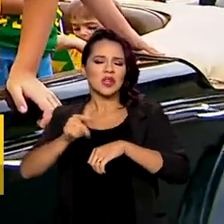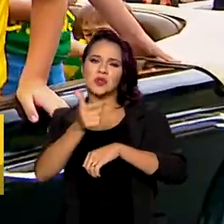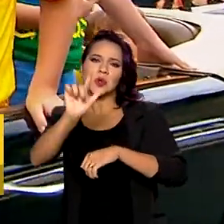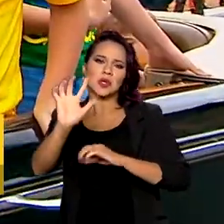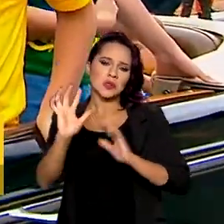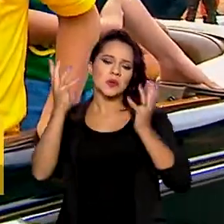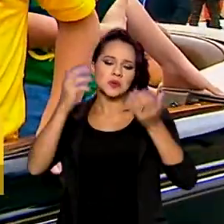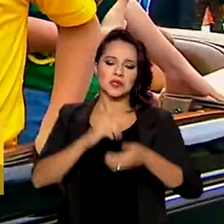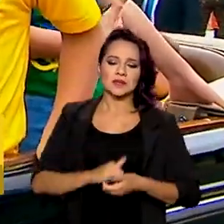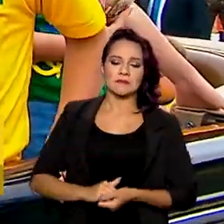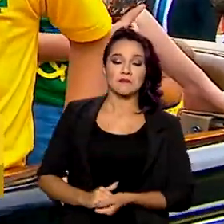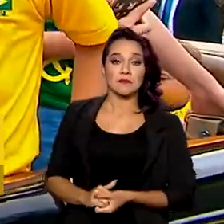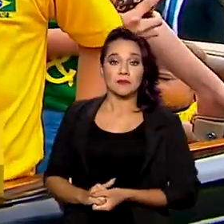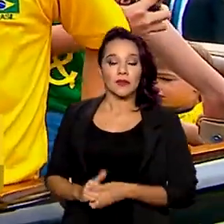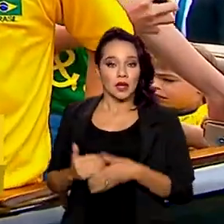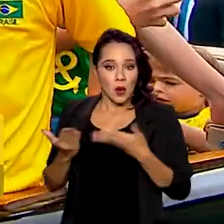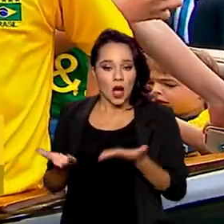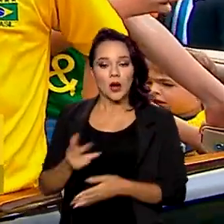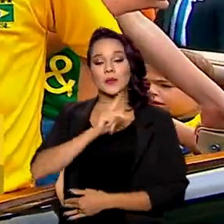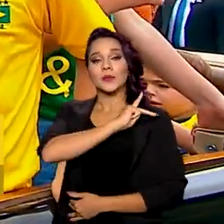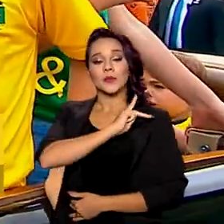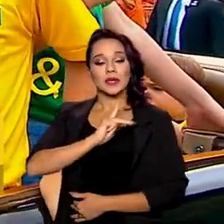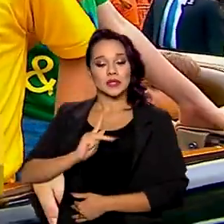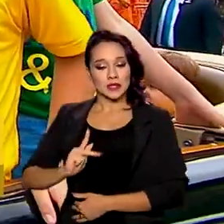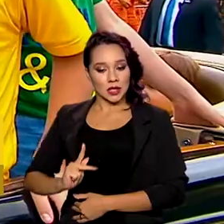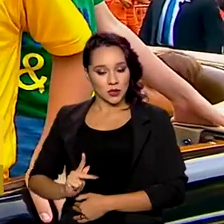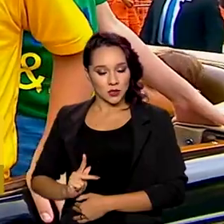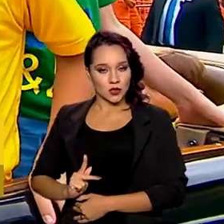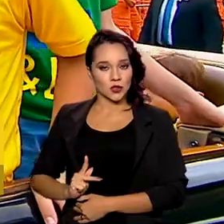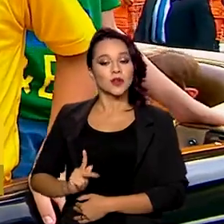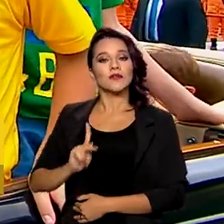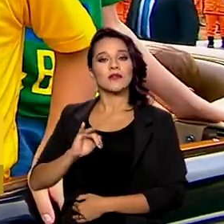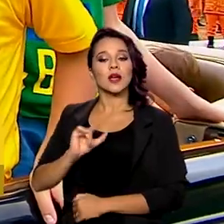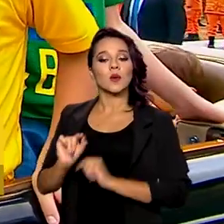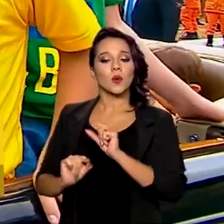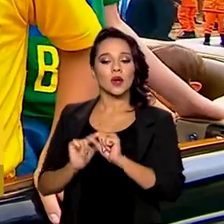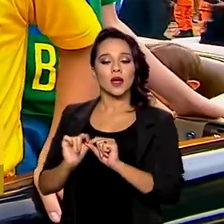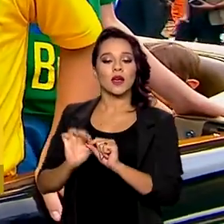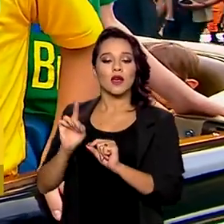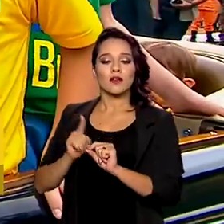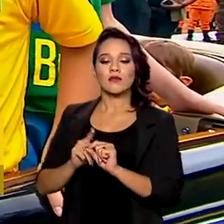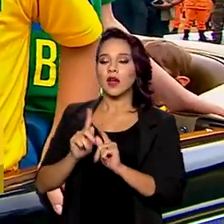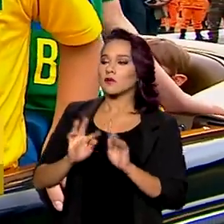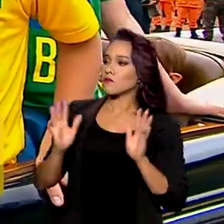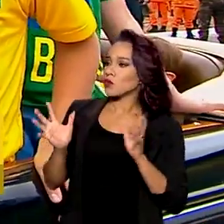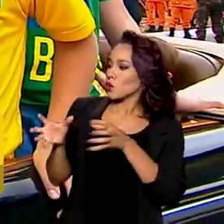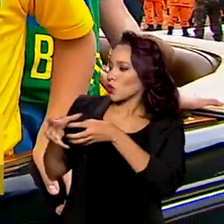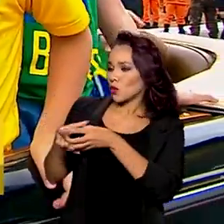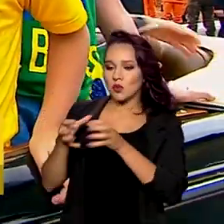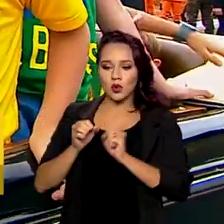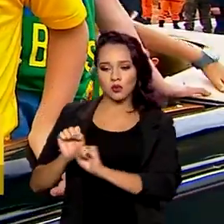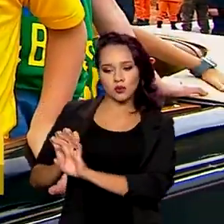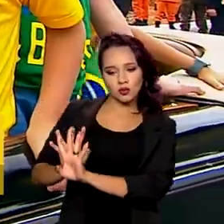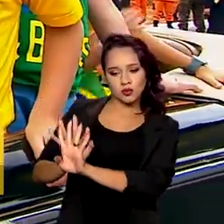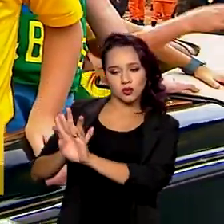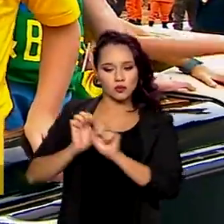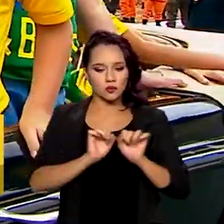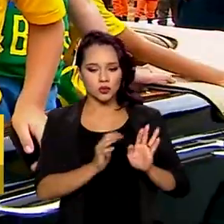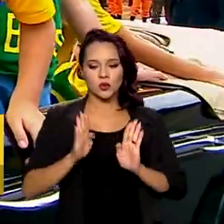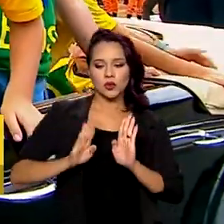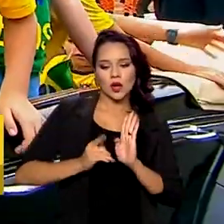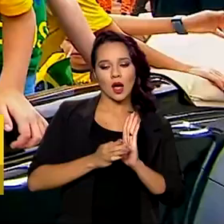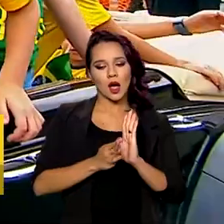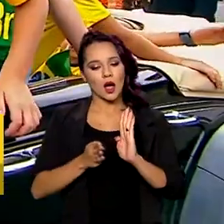ocasiões. Então, a partir de agora, o presidente ele passará em revista à tropa, né? Passará em revista à